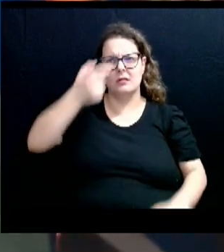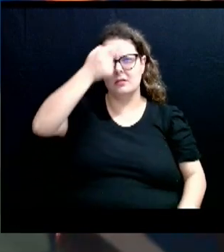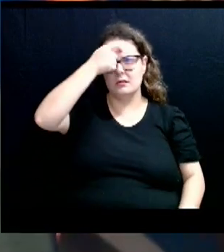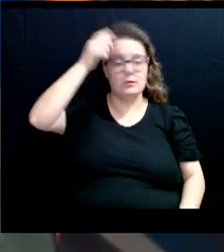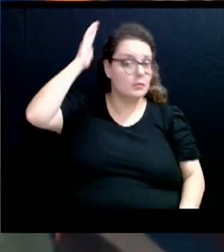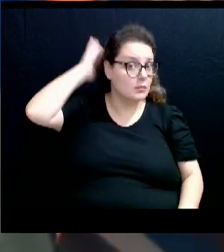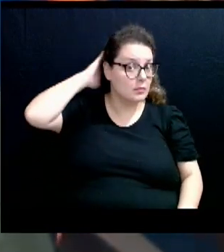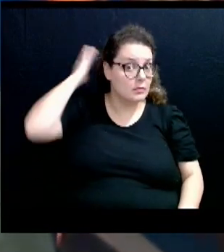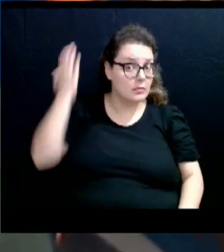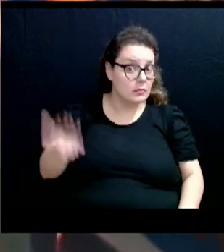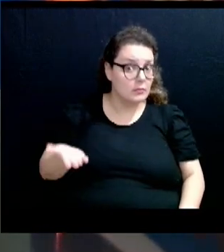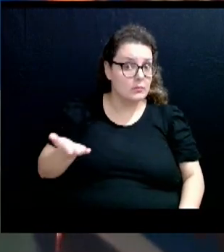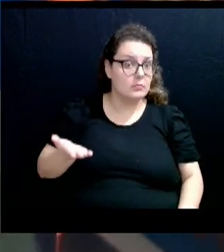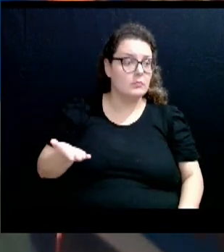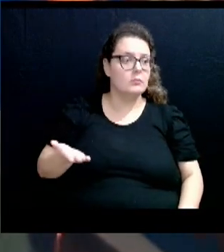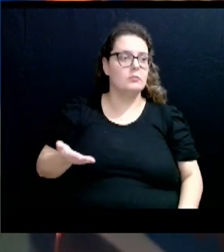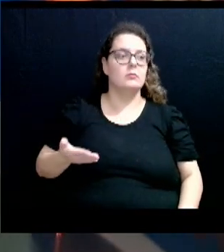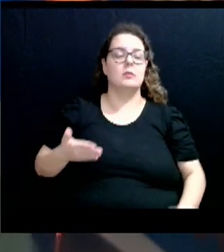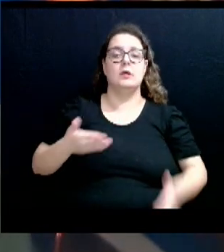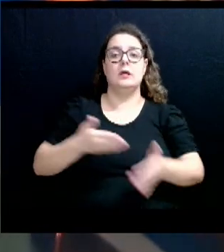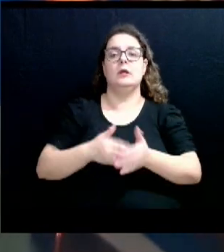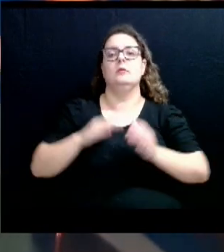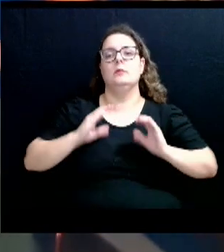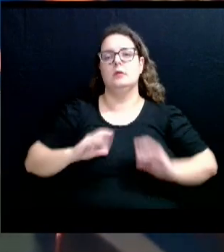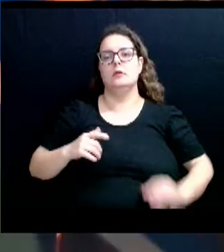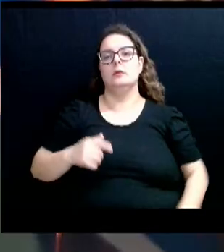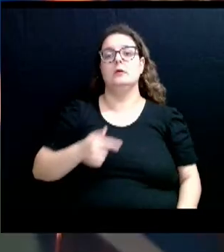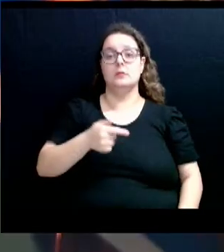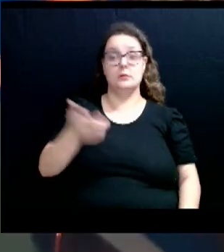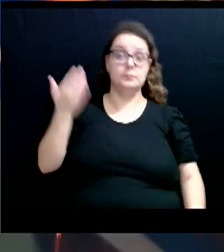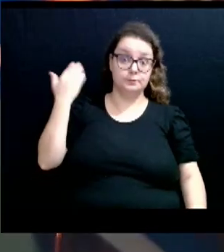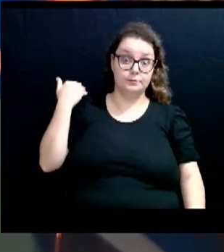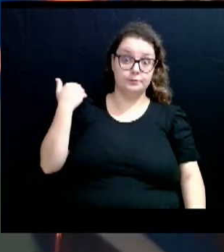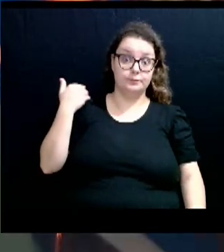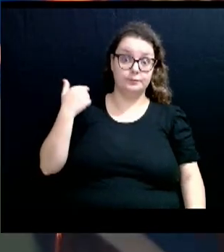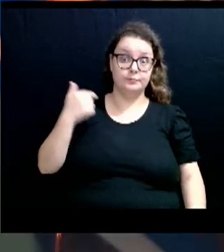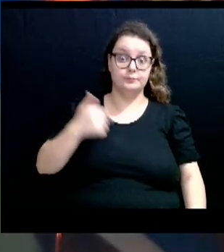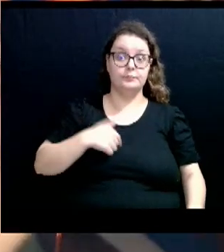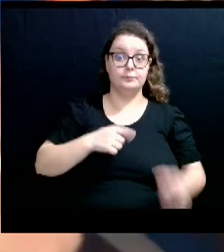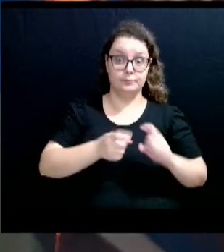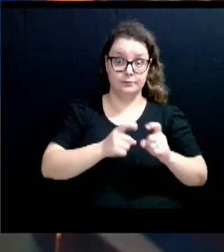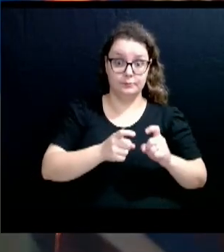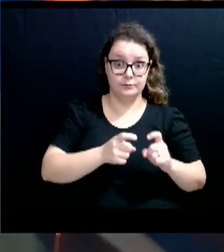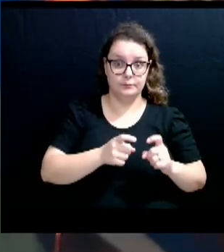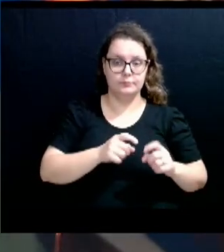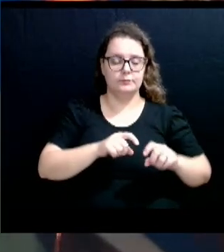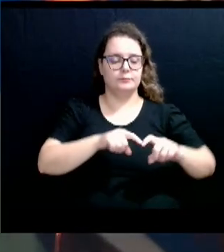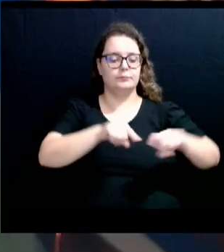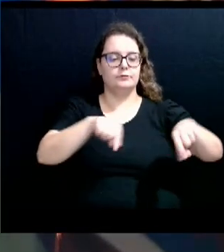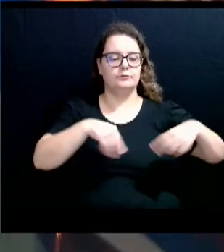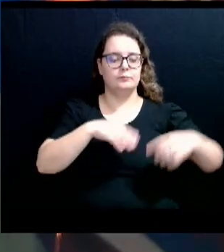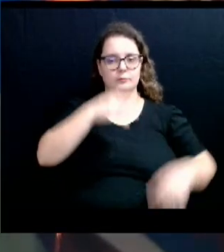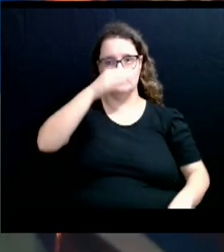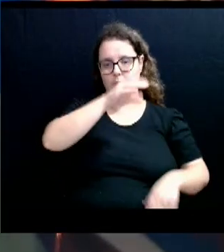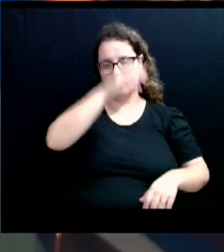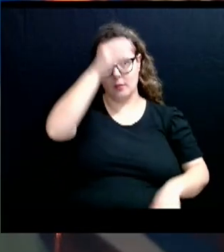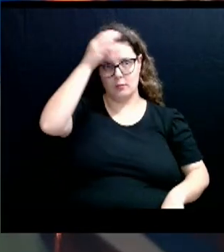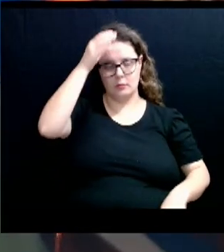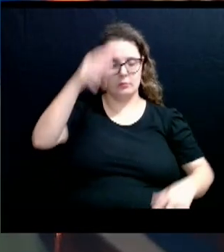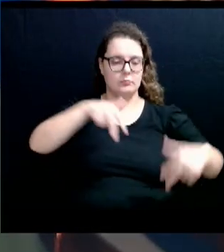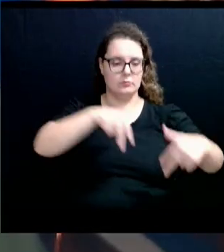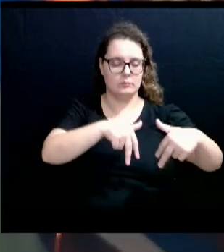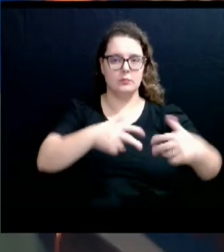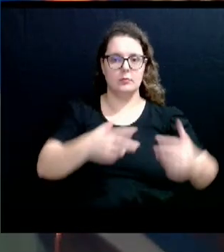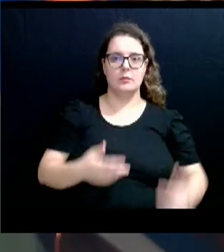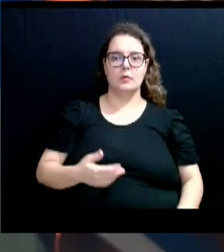de um comportamento. E semana passada eu estava numa sessão com uma cliente e ela me contou uma coisa que eu acho bem interessante para